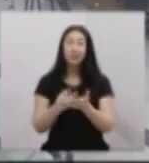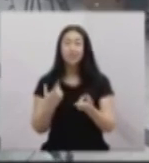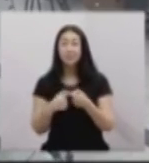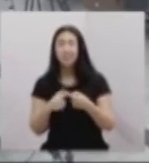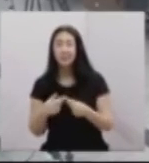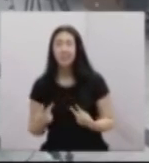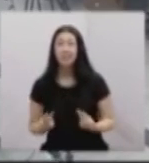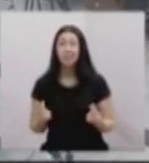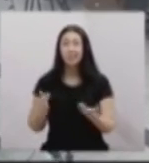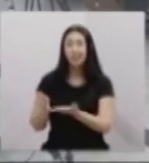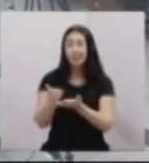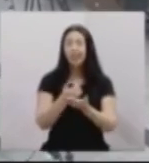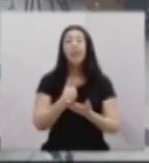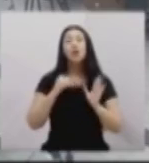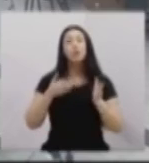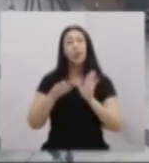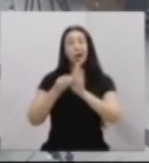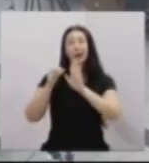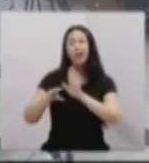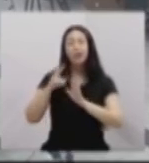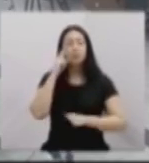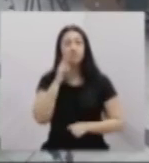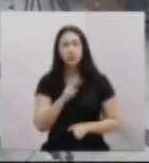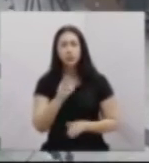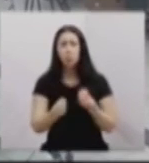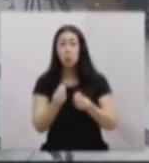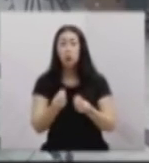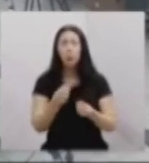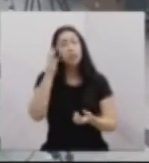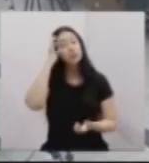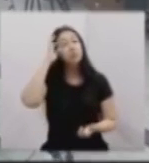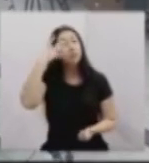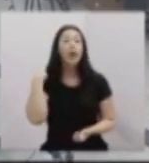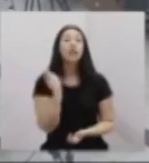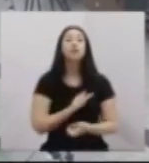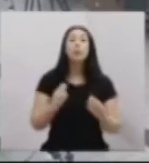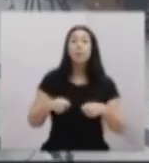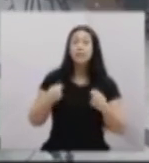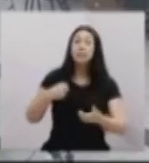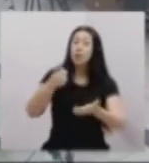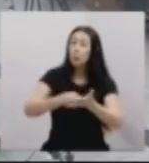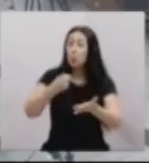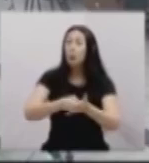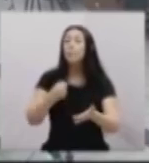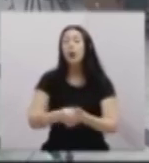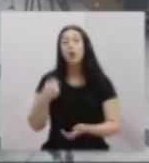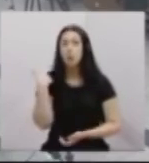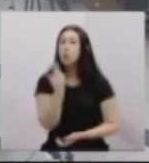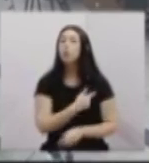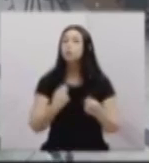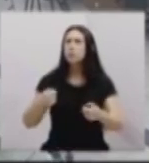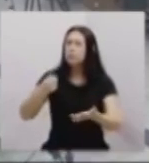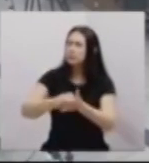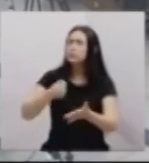fiz a indicação ao prefeito que reveja essa situação dessas multas, e aí a gente tem que cobrar. Eu acho que não só um vereador, todos nós vereadores temos que ter